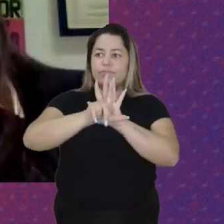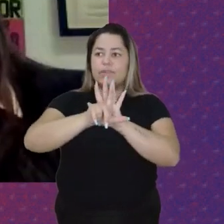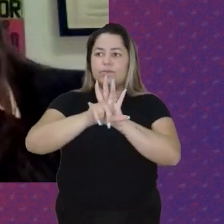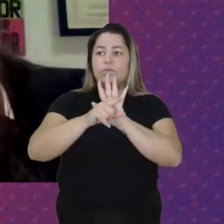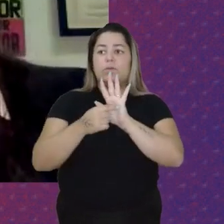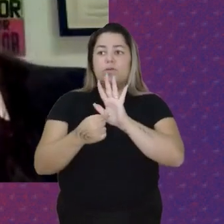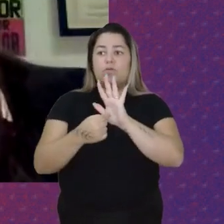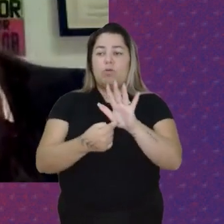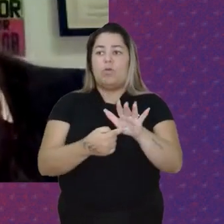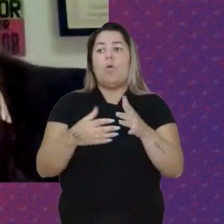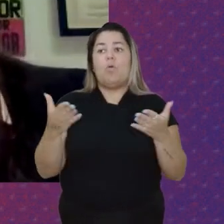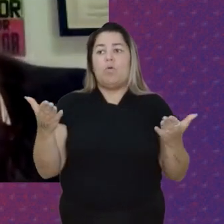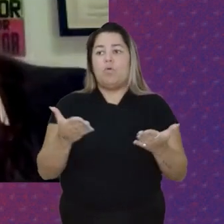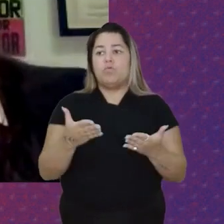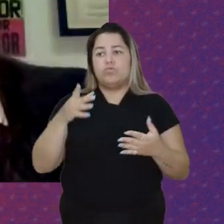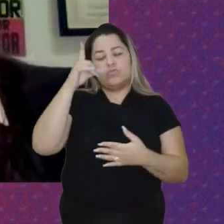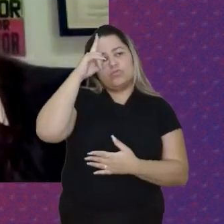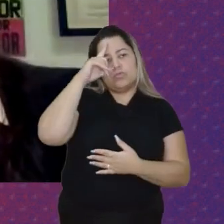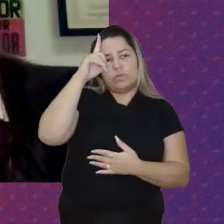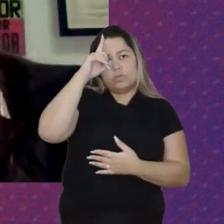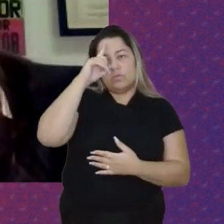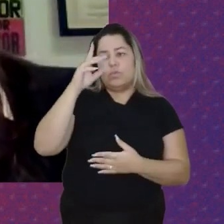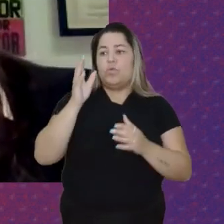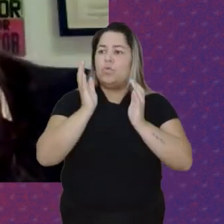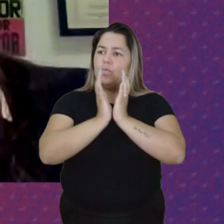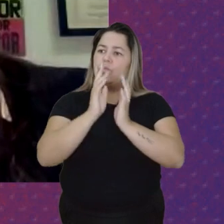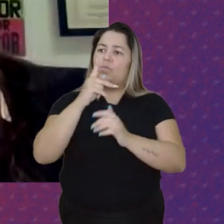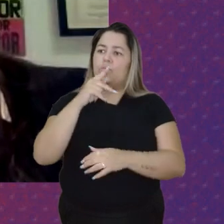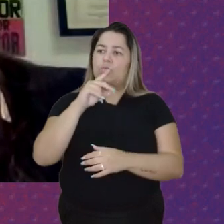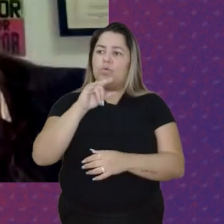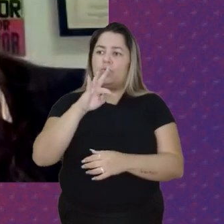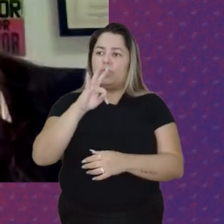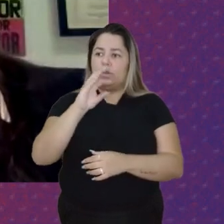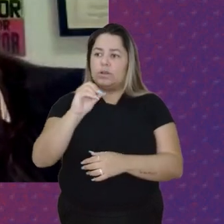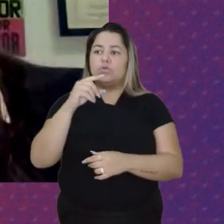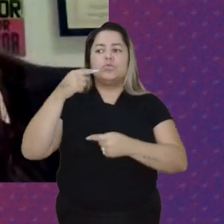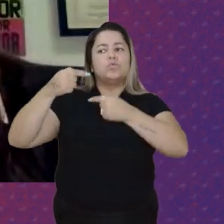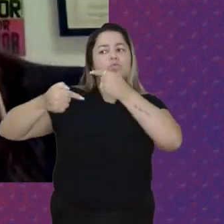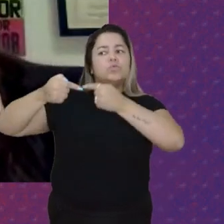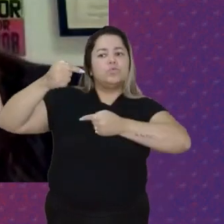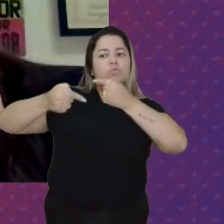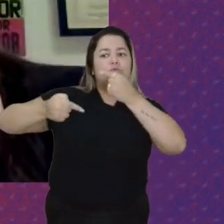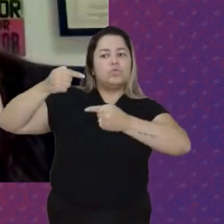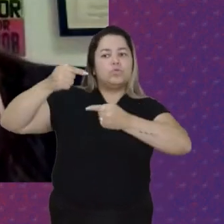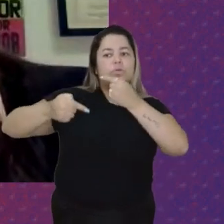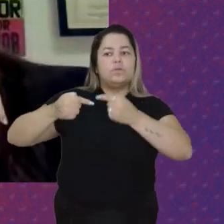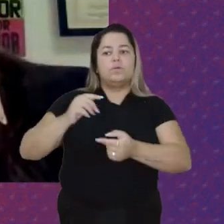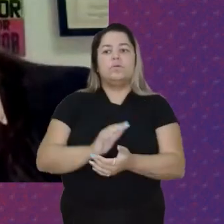ordinariamente, no dia a dia dos partidos políticos, eles